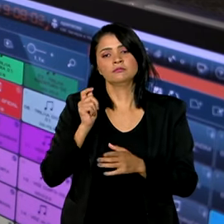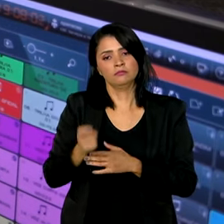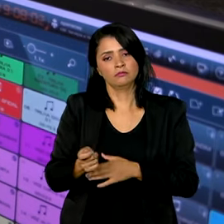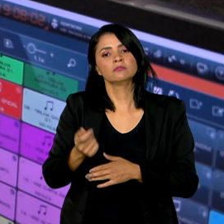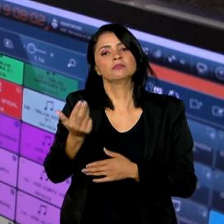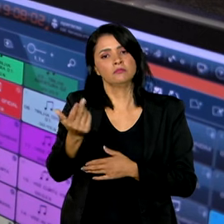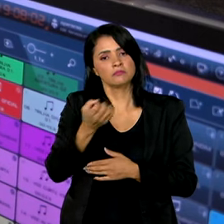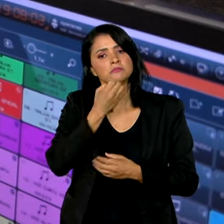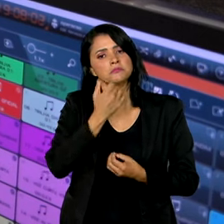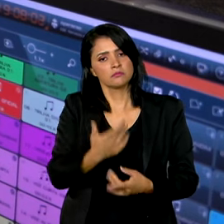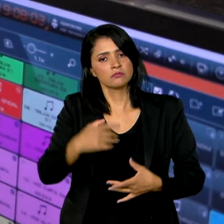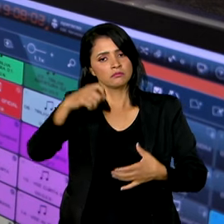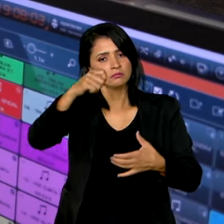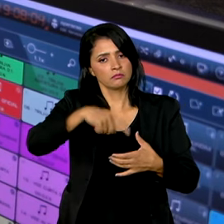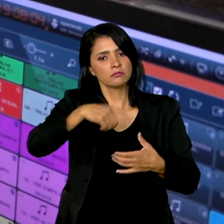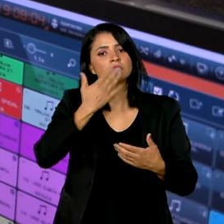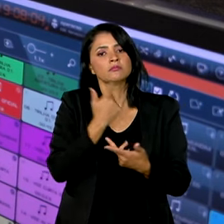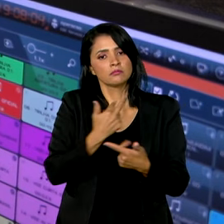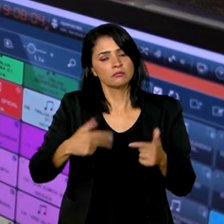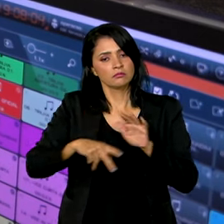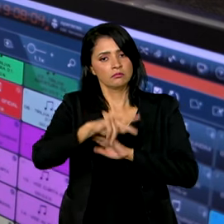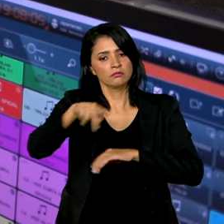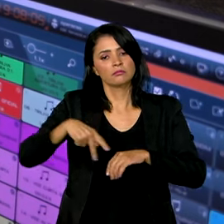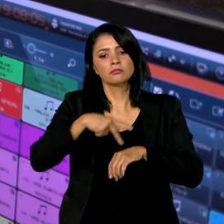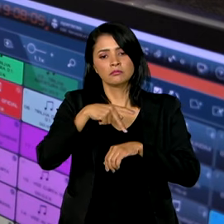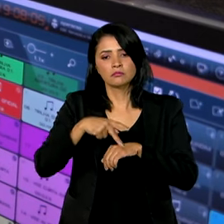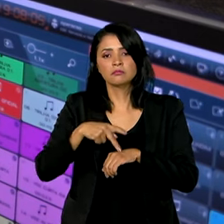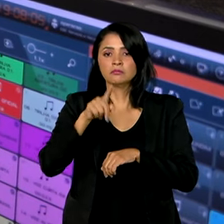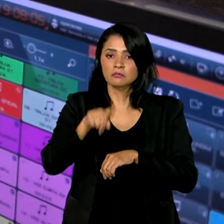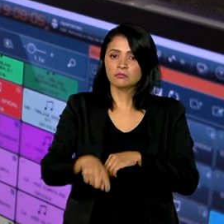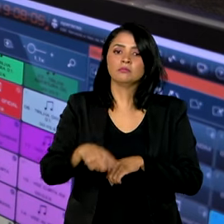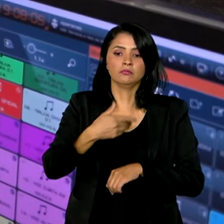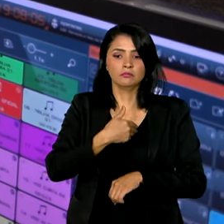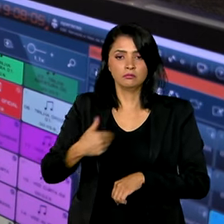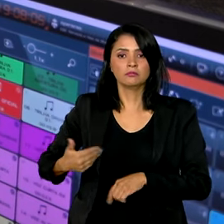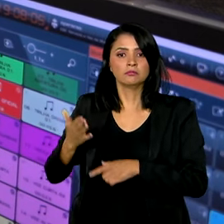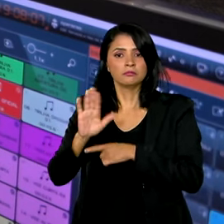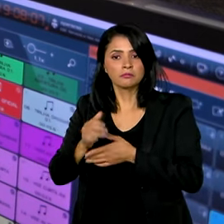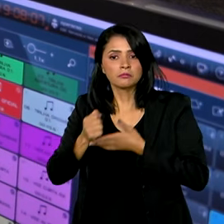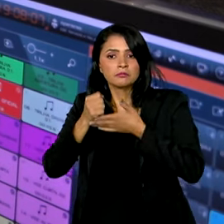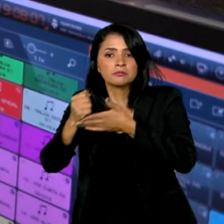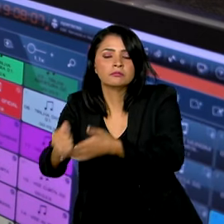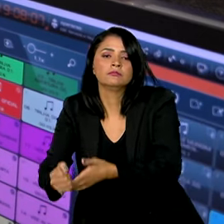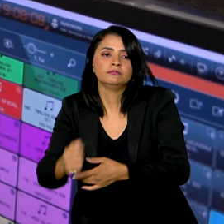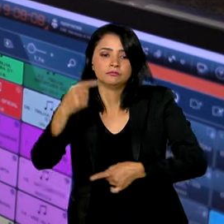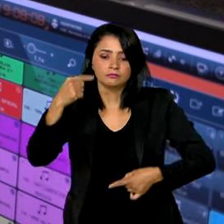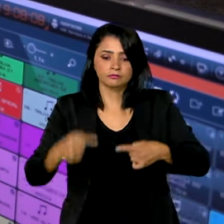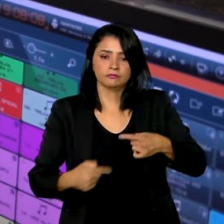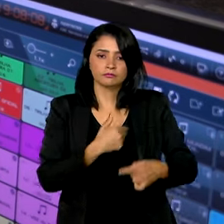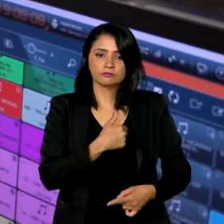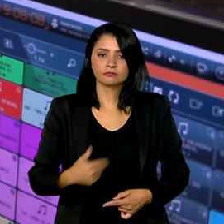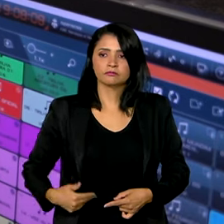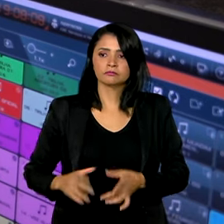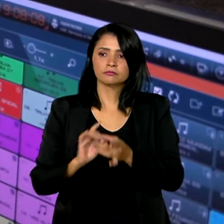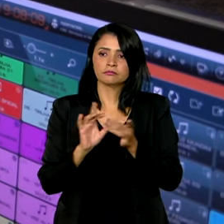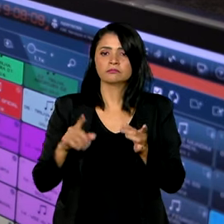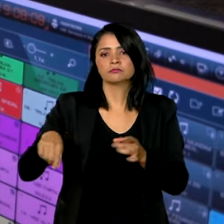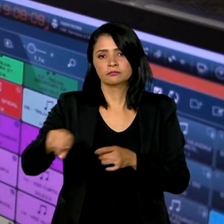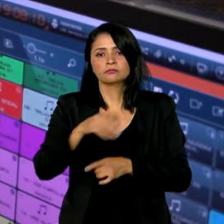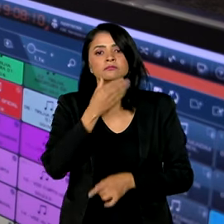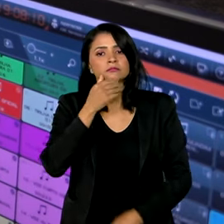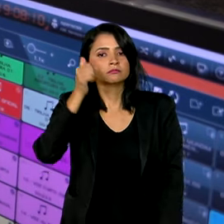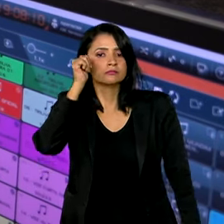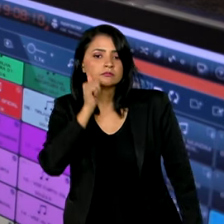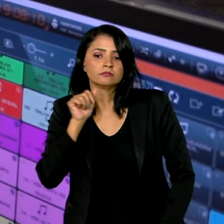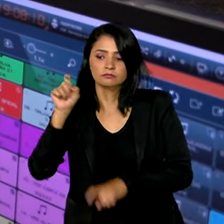ser um bom negócio produzir alimento no nosso país então com a mão do governo as políticas públicas e a disposição dos homens e das